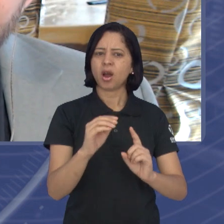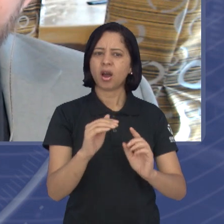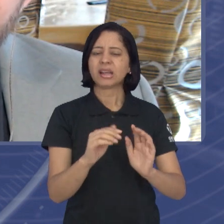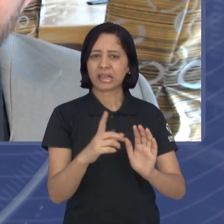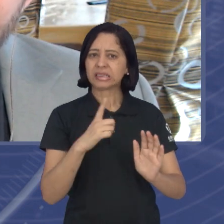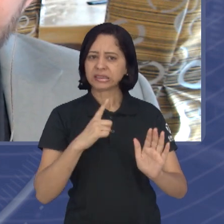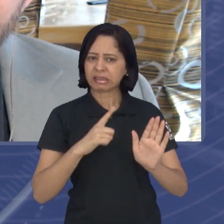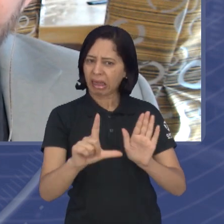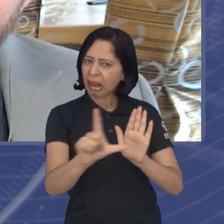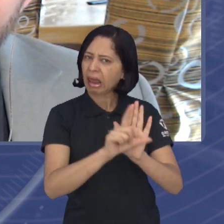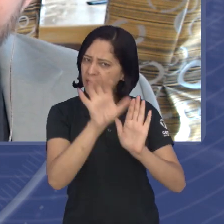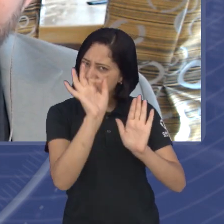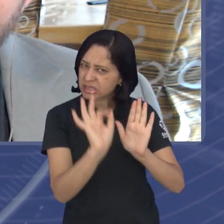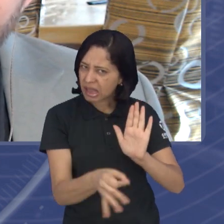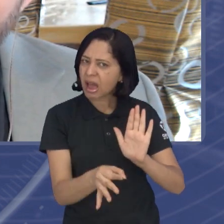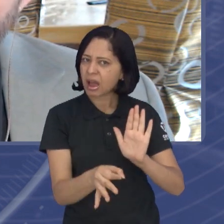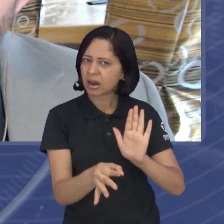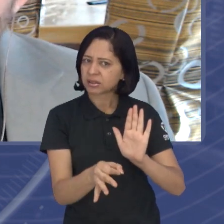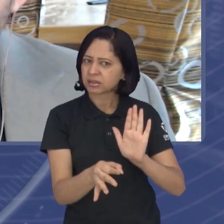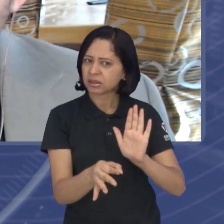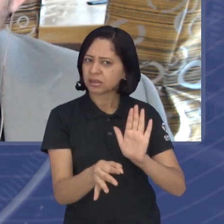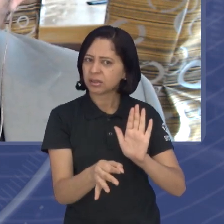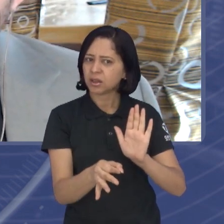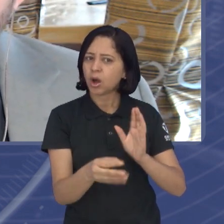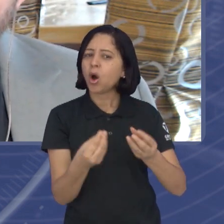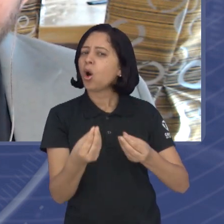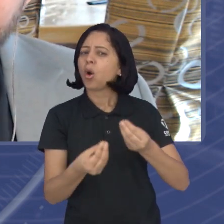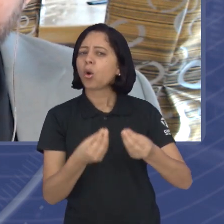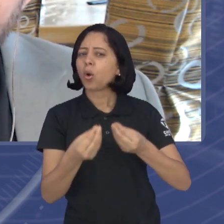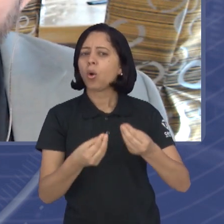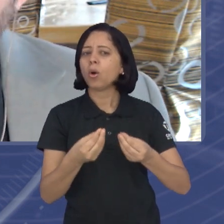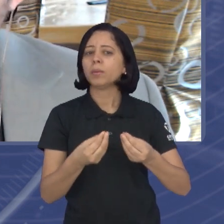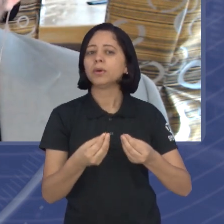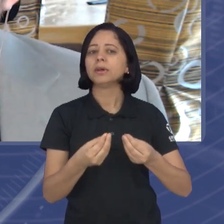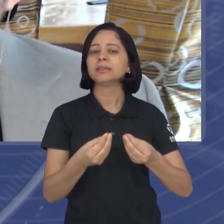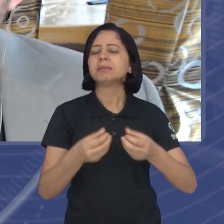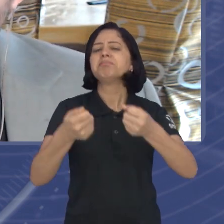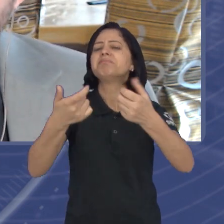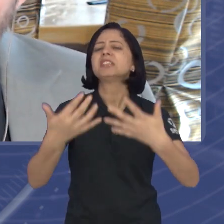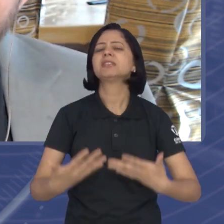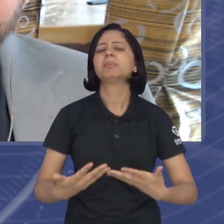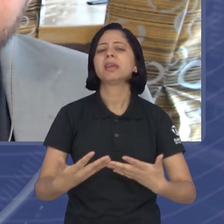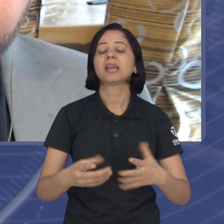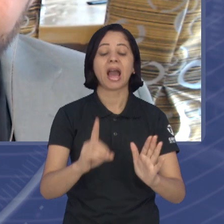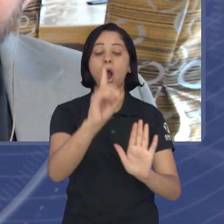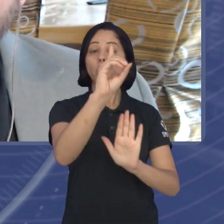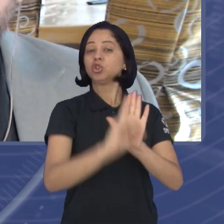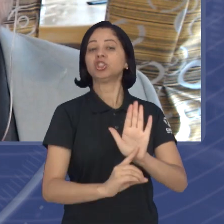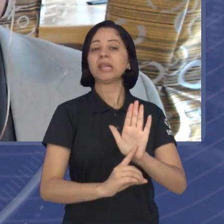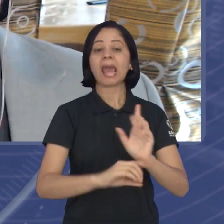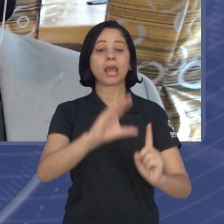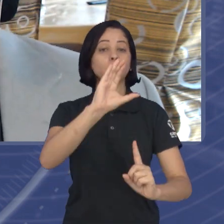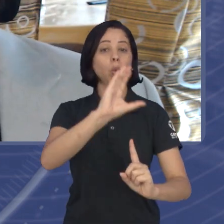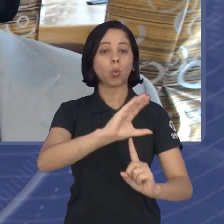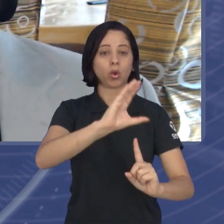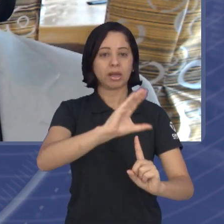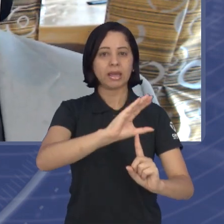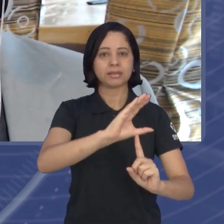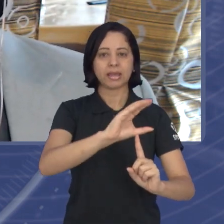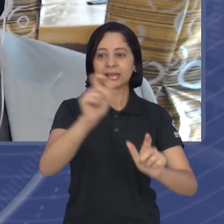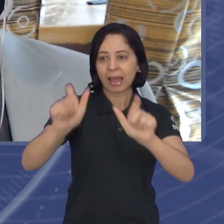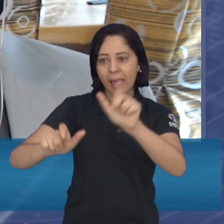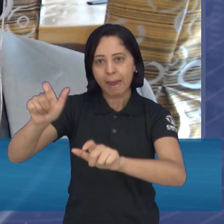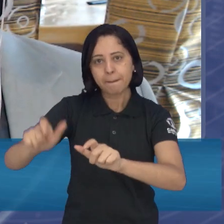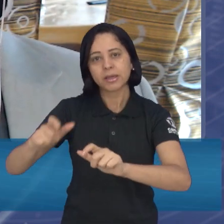uma legislação brasileira para isso? Como que é? Deixar de uma forma mais didática para o pessoal de casa entender,